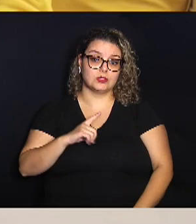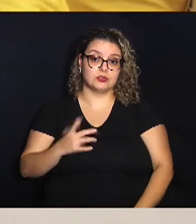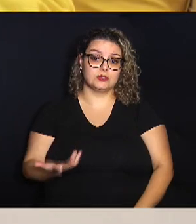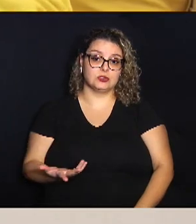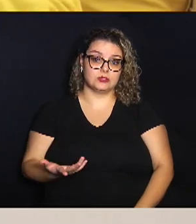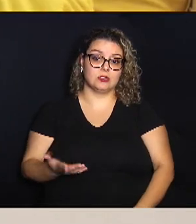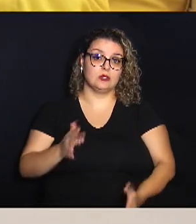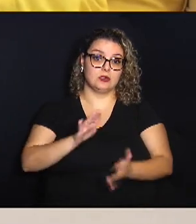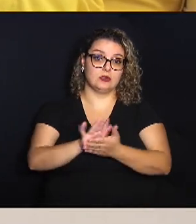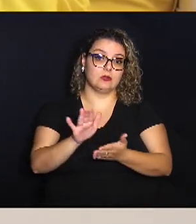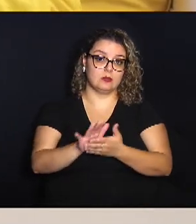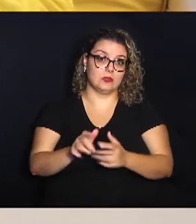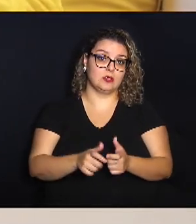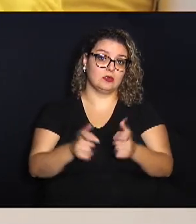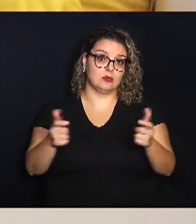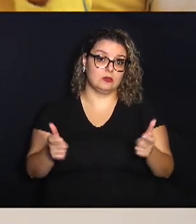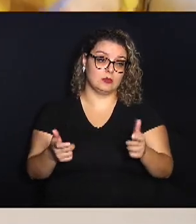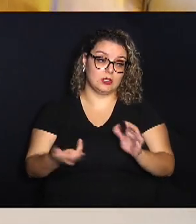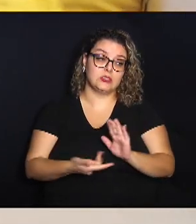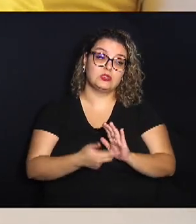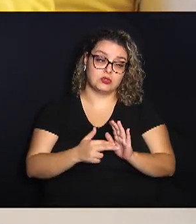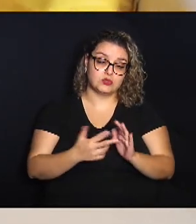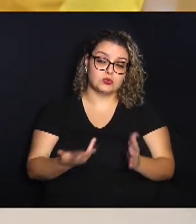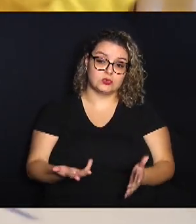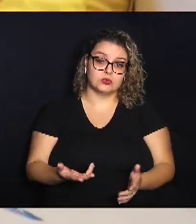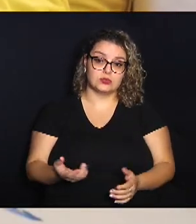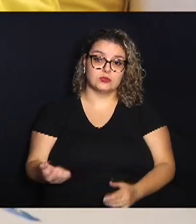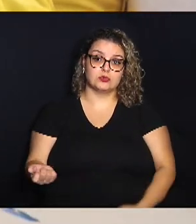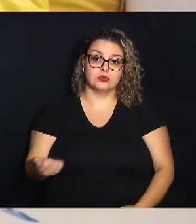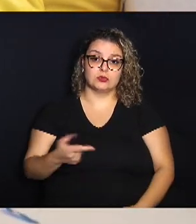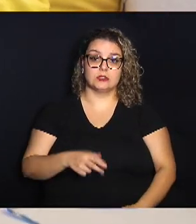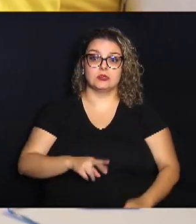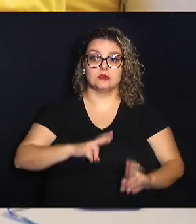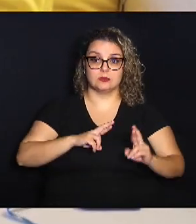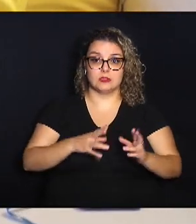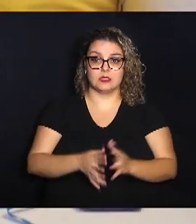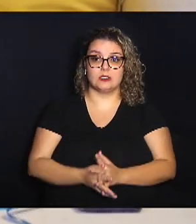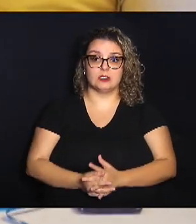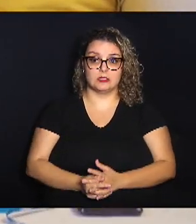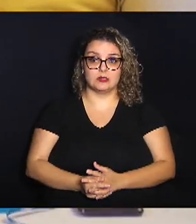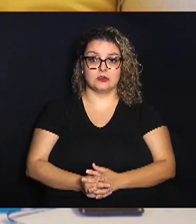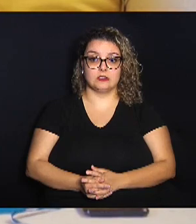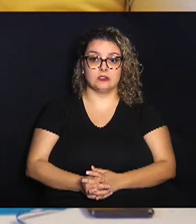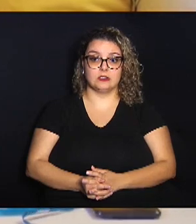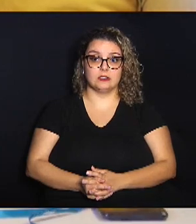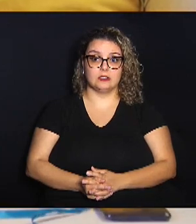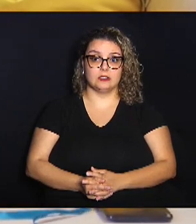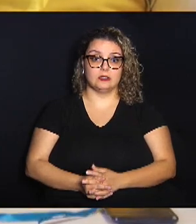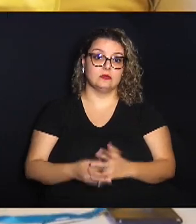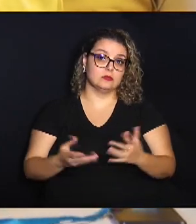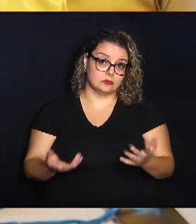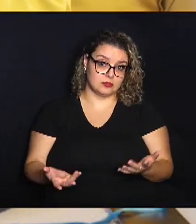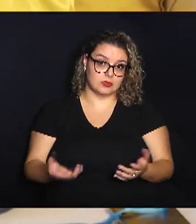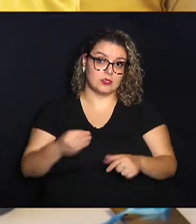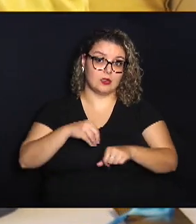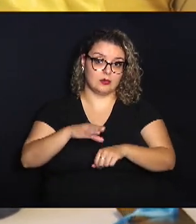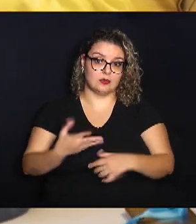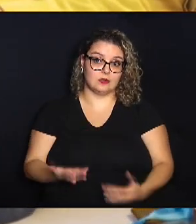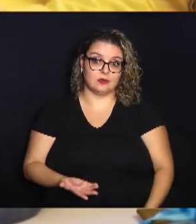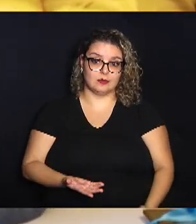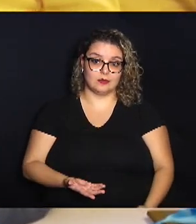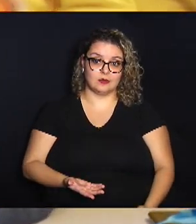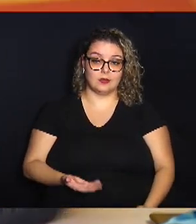despesa bem mais significativa do que você está esperando, né? Então, acho que são dicas, né? Mais de um